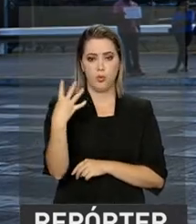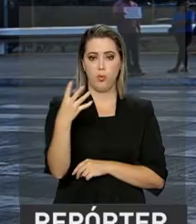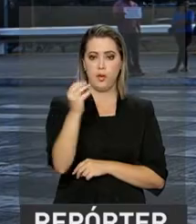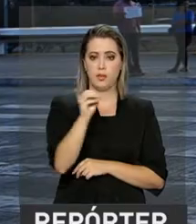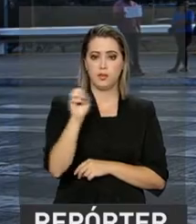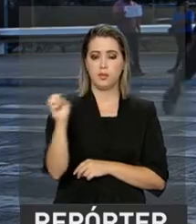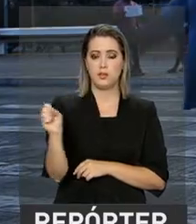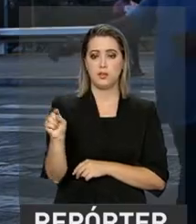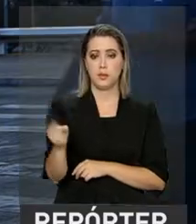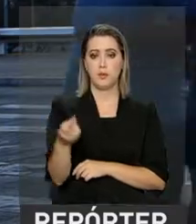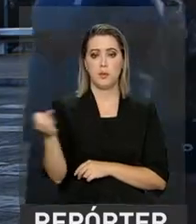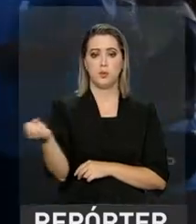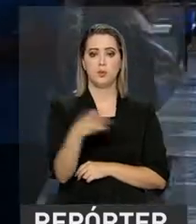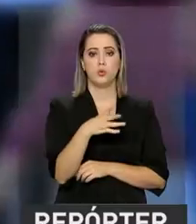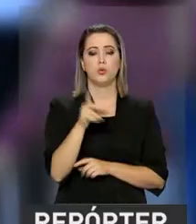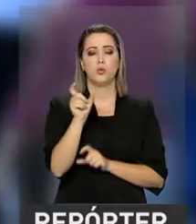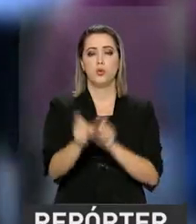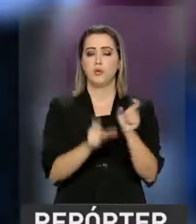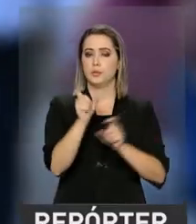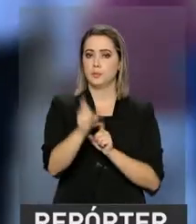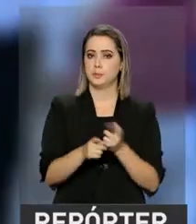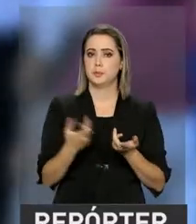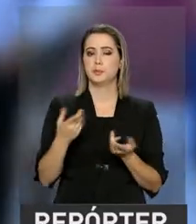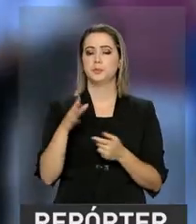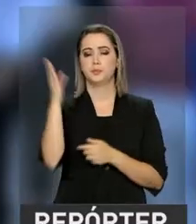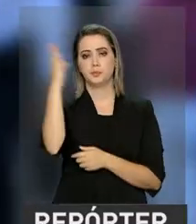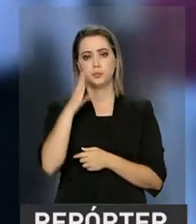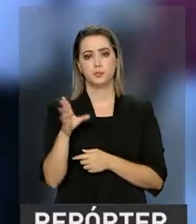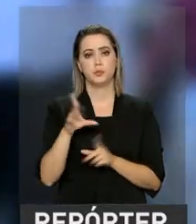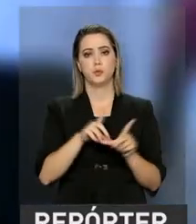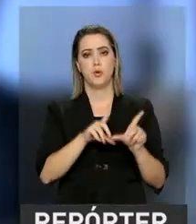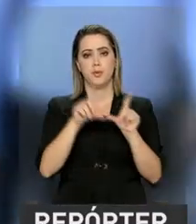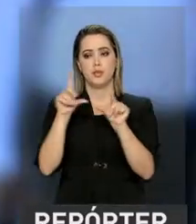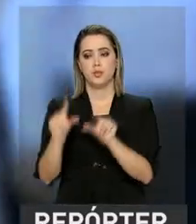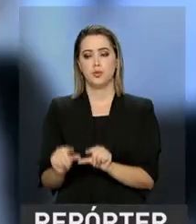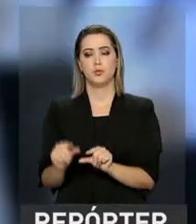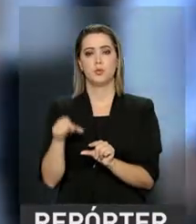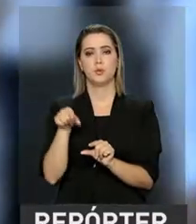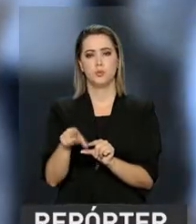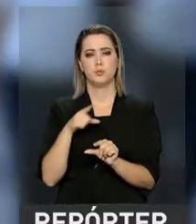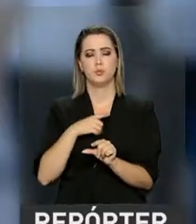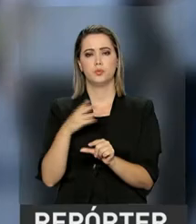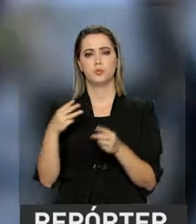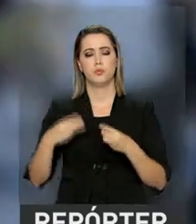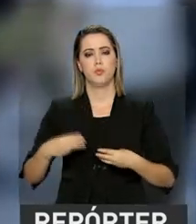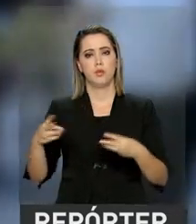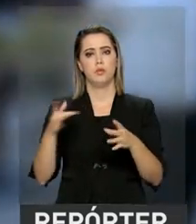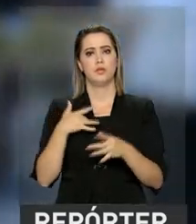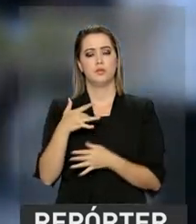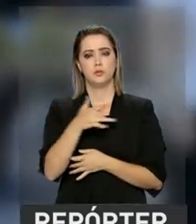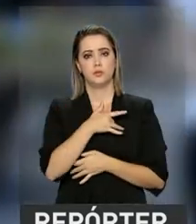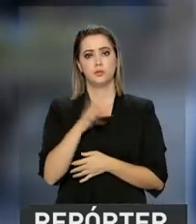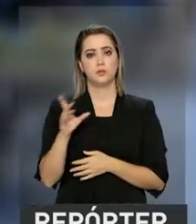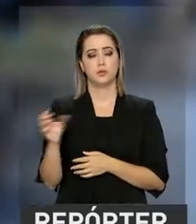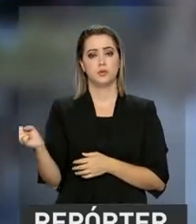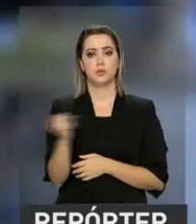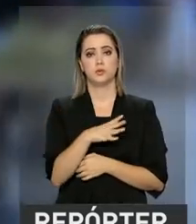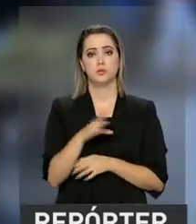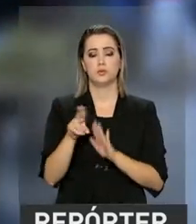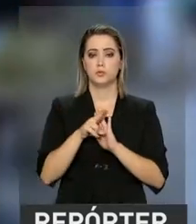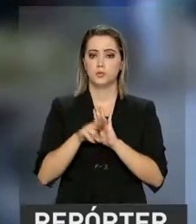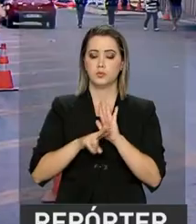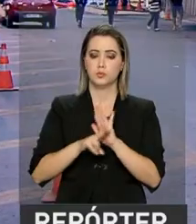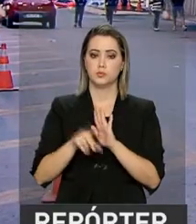casos novos no brasil para diminuir o número de infectados o ministério da saúde adotou novas